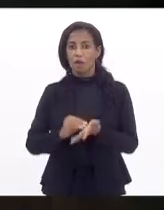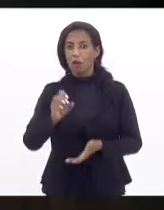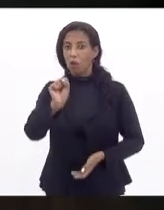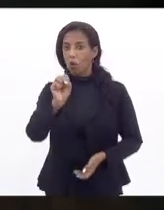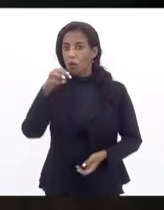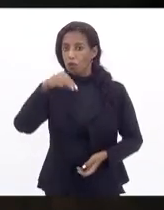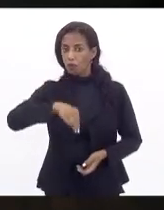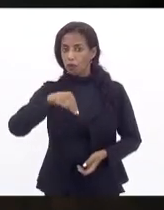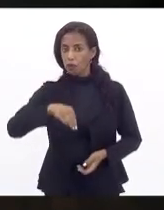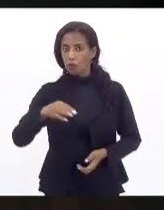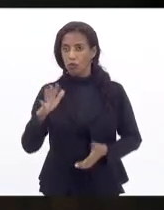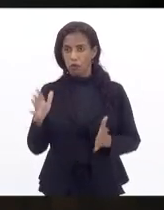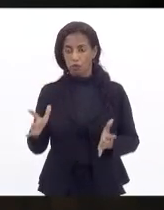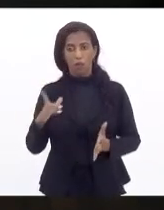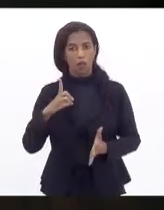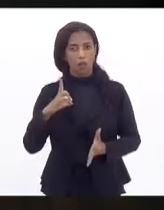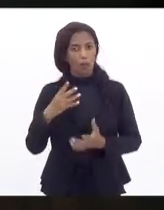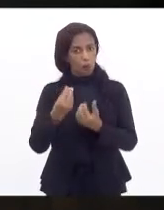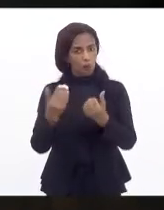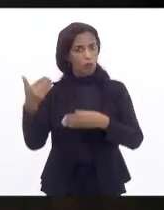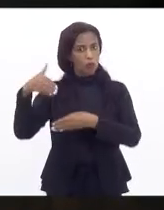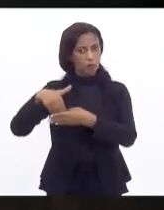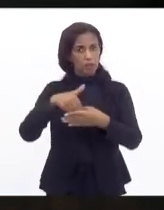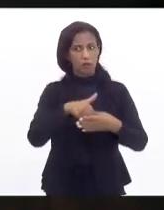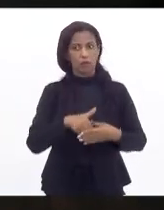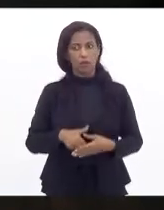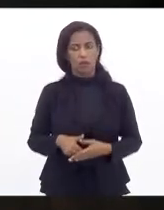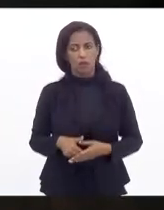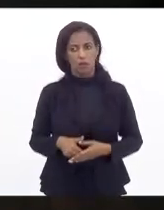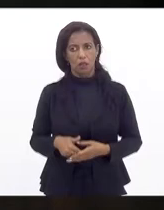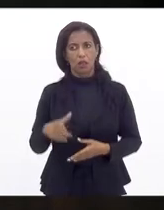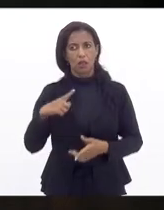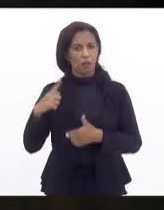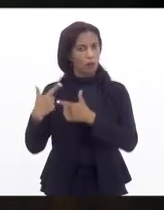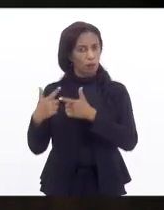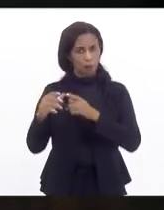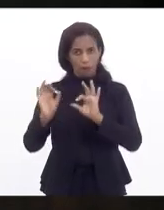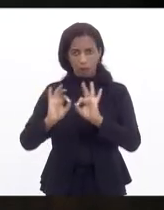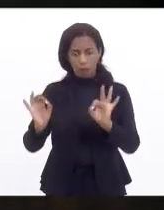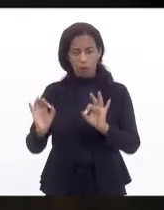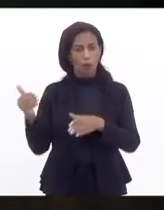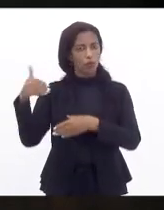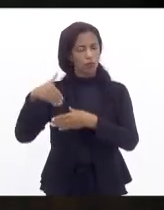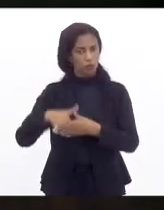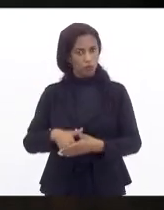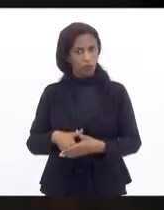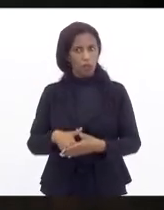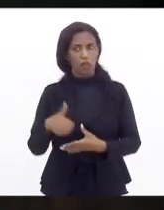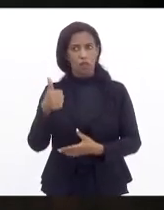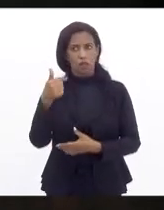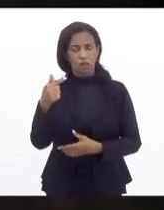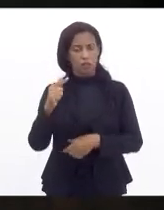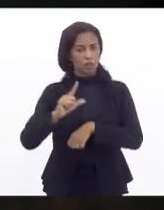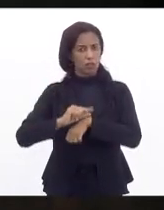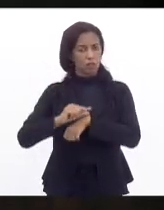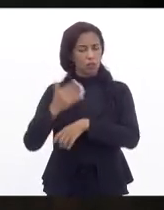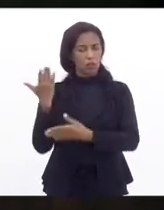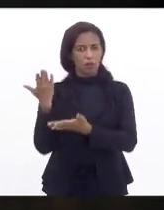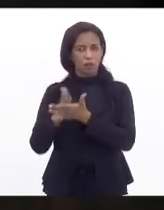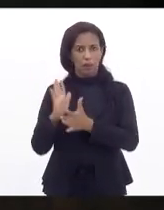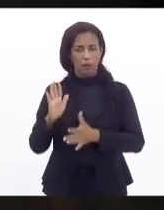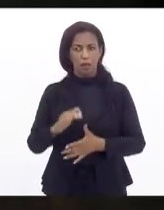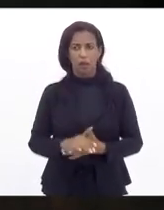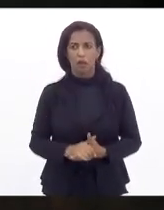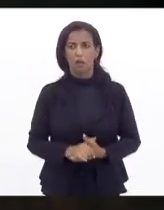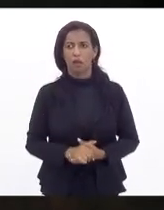encerrar os trabalhos. Tem várias inclusões para serem votadas. Tem problema nenhum. Vamos votar. Às 17 horas eu vou encerrar. Eu